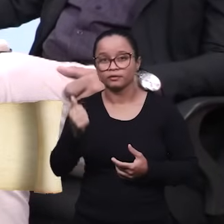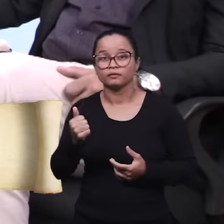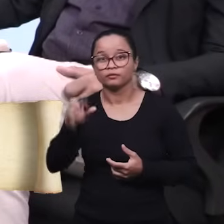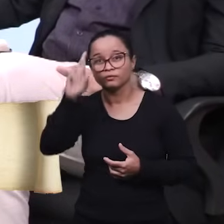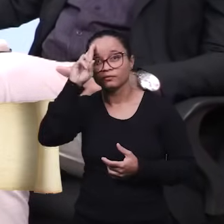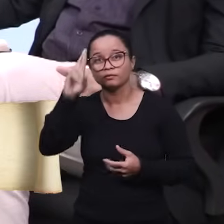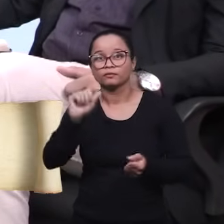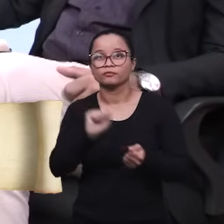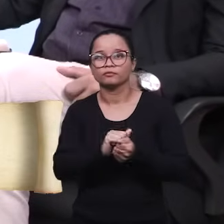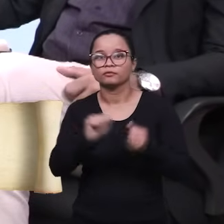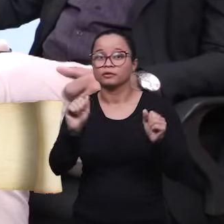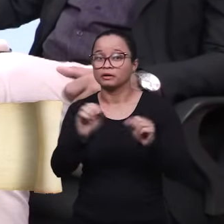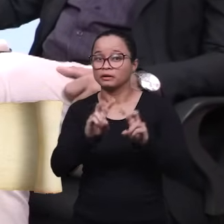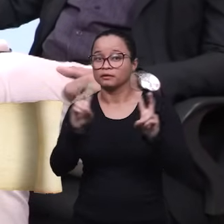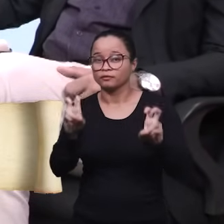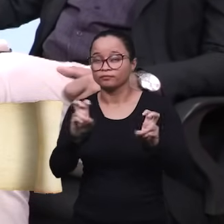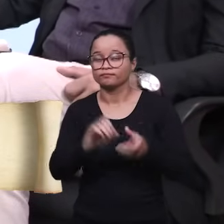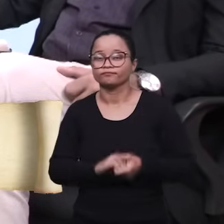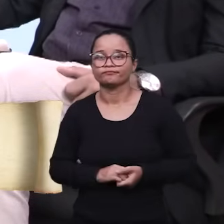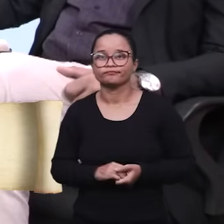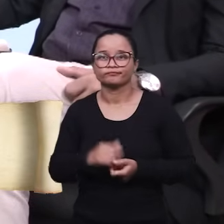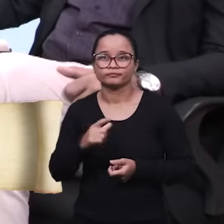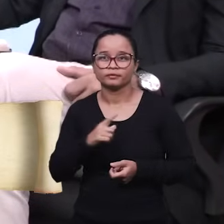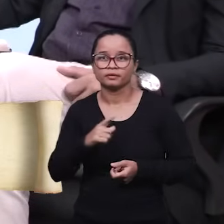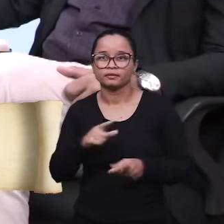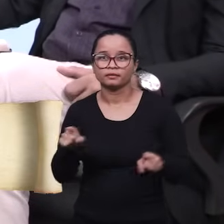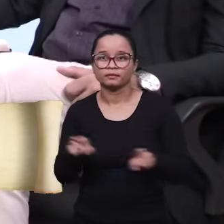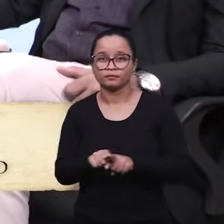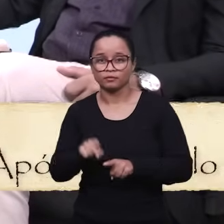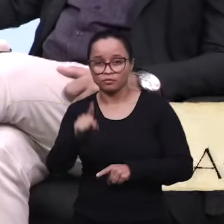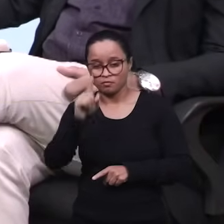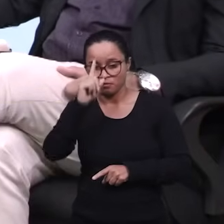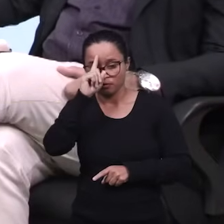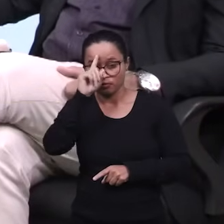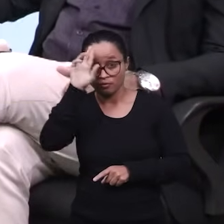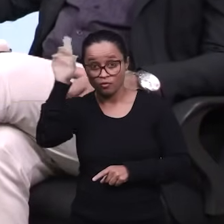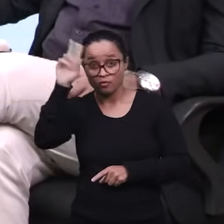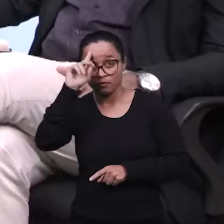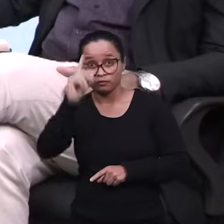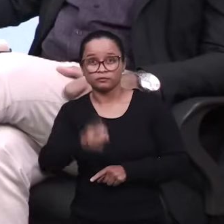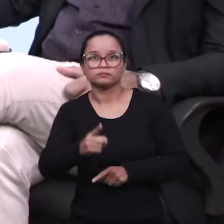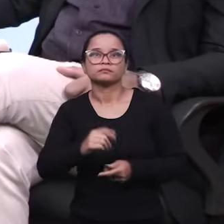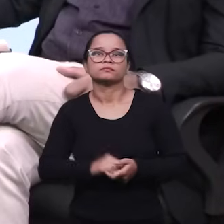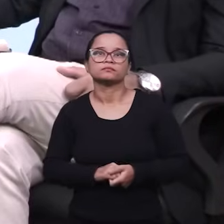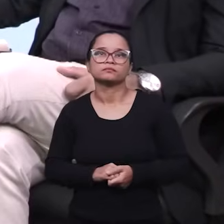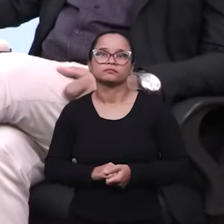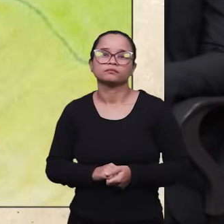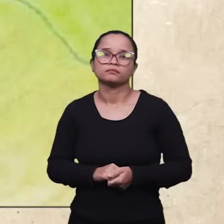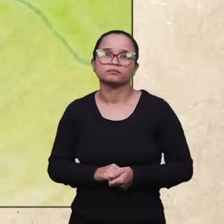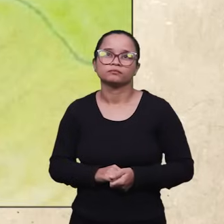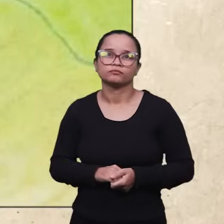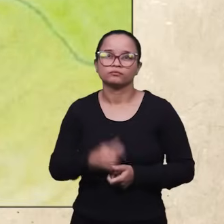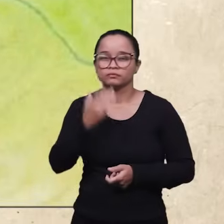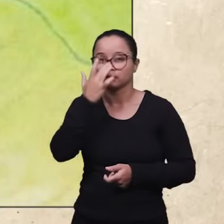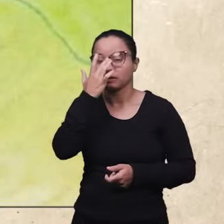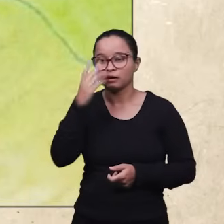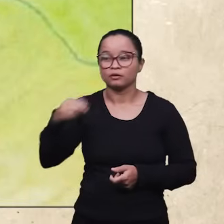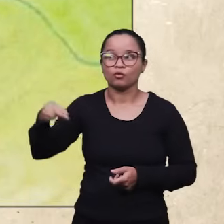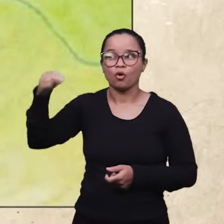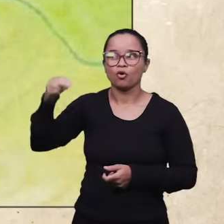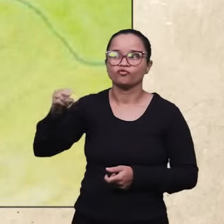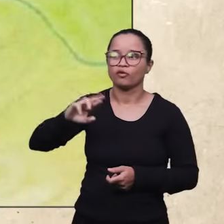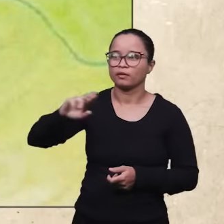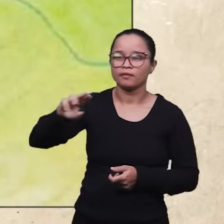assunto ali. E tinha uma ordem direta do Senhor. O Espírito Santo tinha impedido de eles irem para o norte,